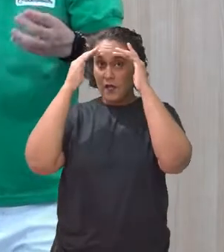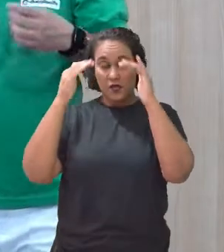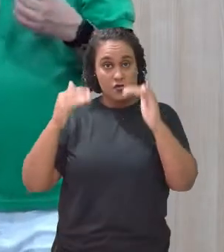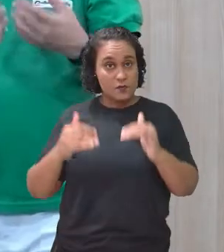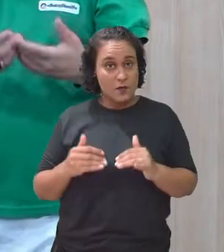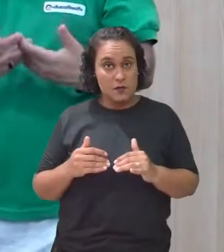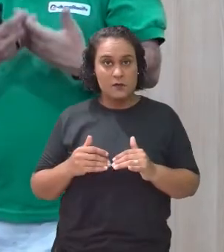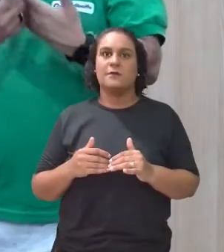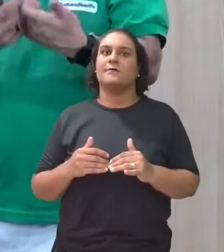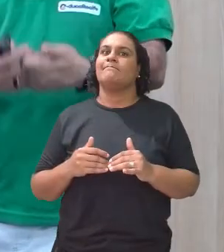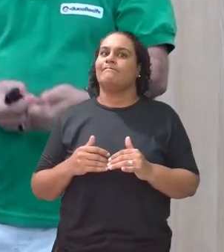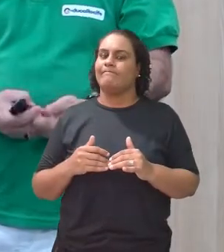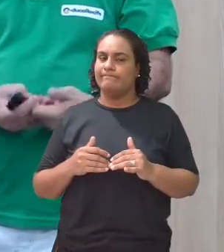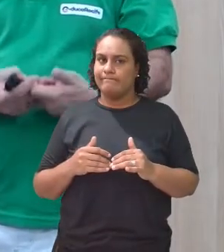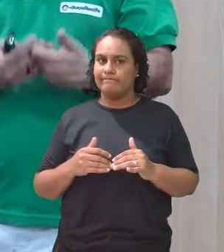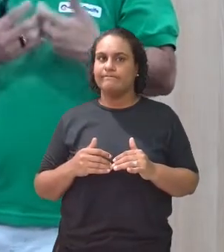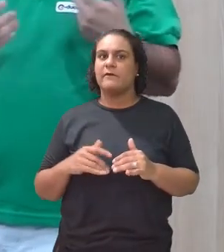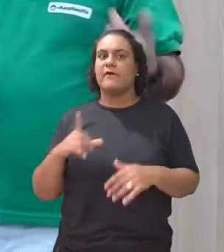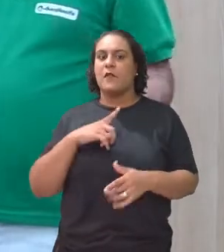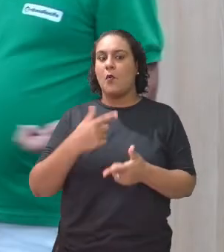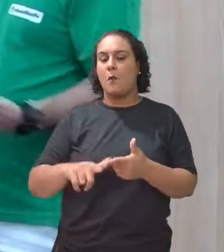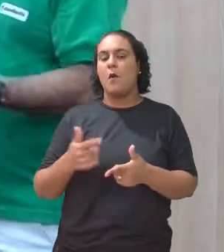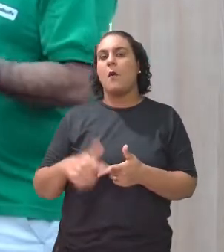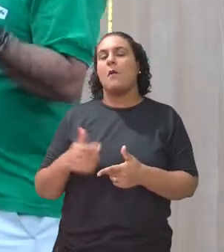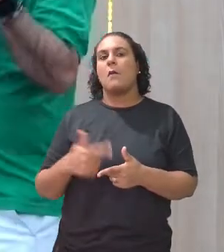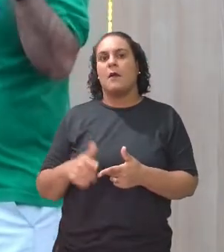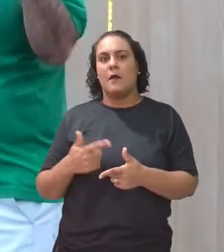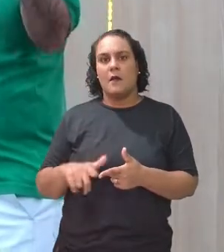tratar aquele outro ou aquela outra, né, com